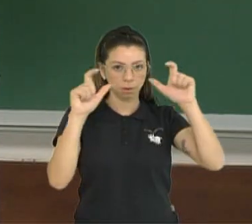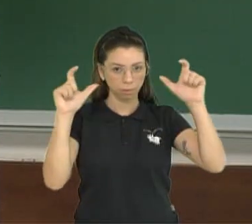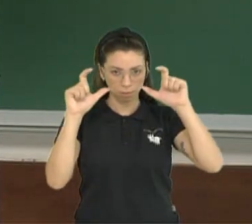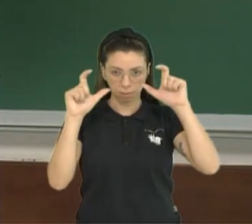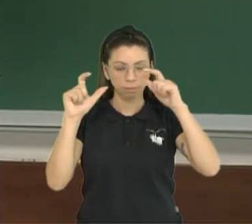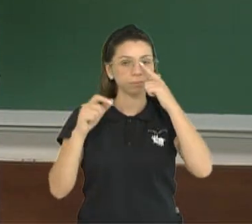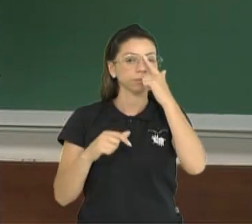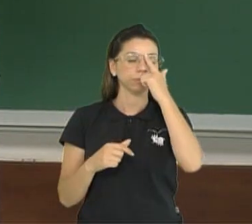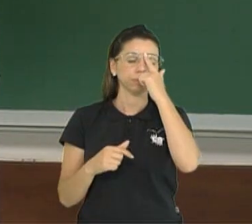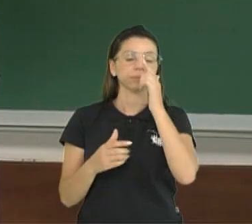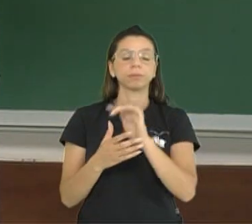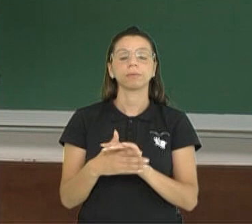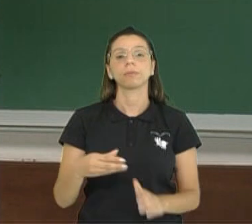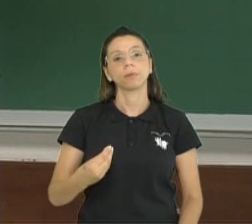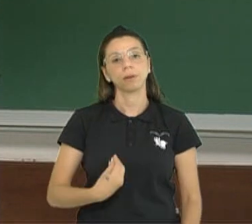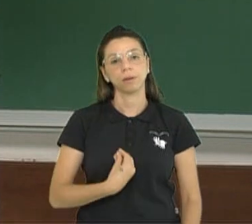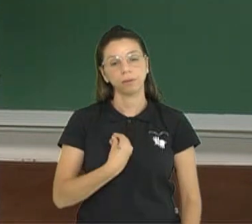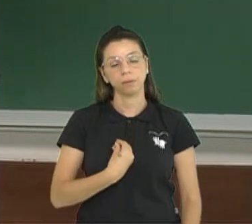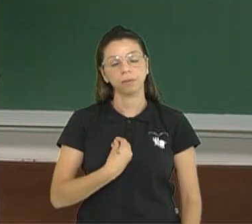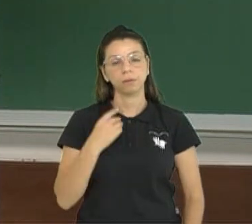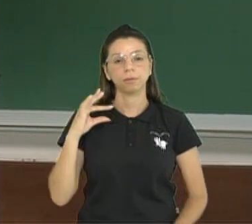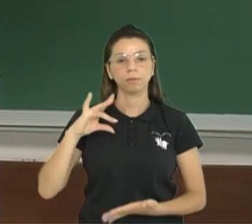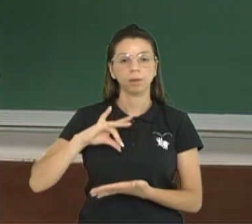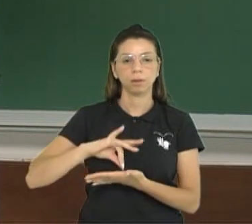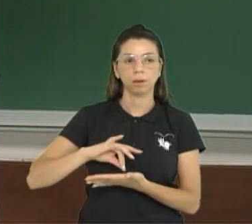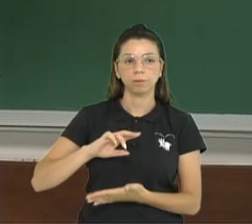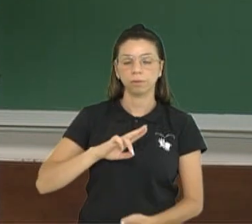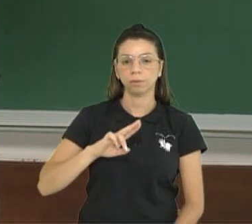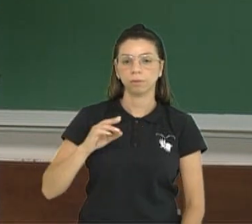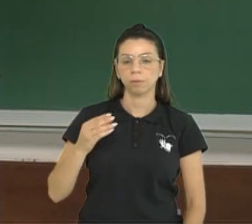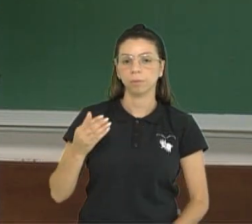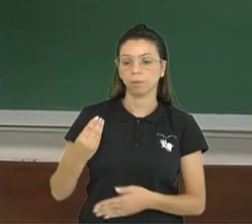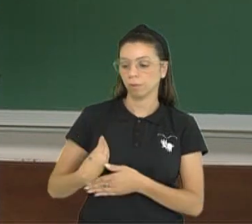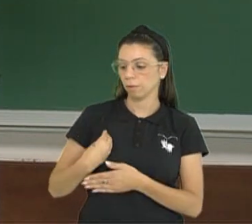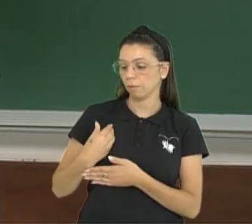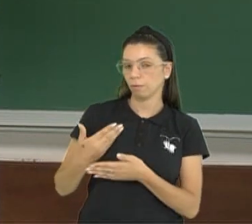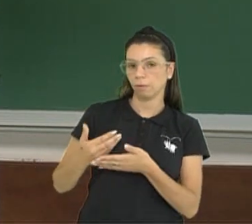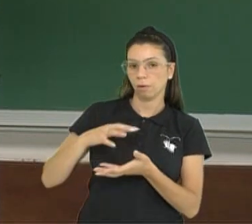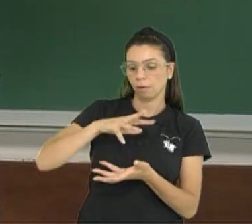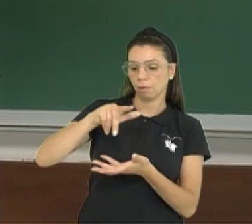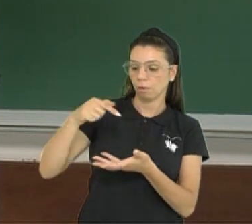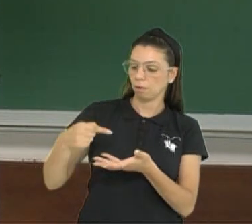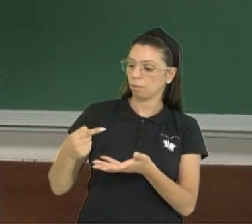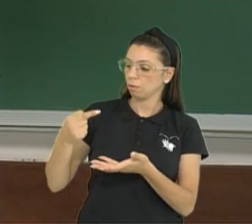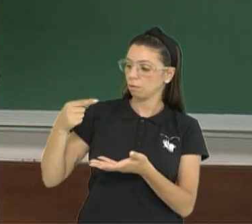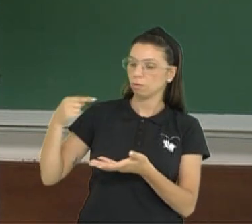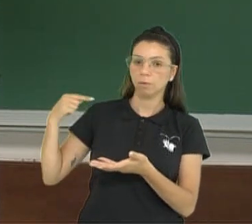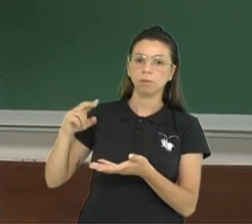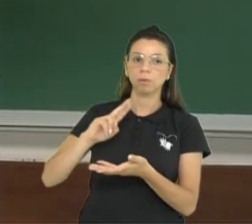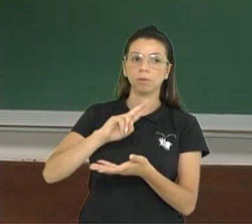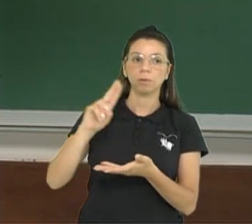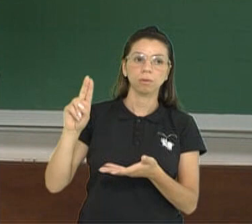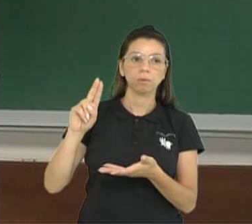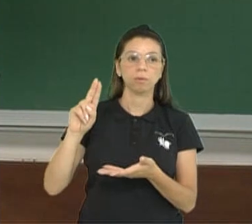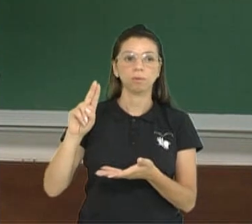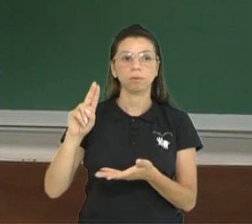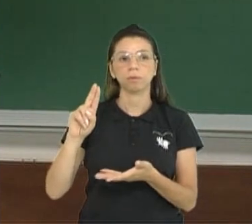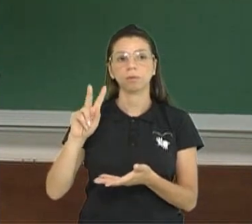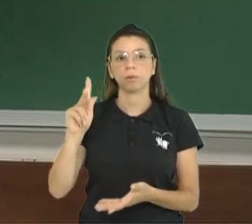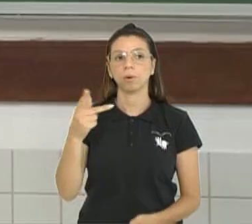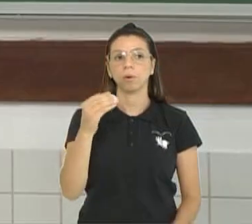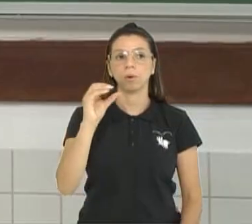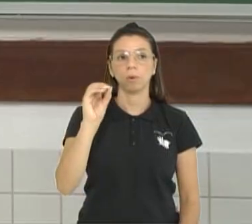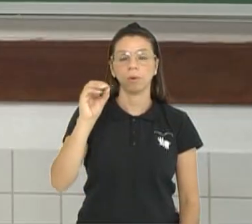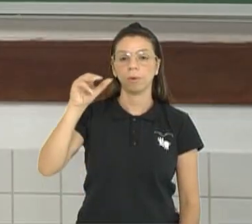atenção. Existe uma espécie que habitava o planeta Terra, que eles eram chamados de